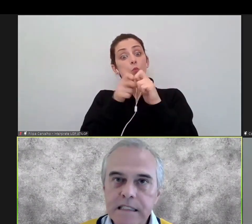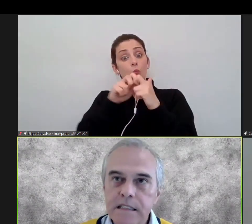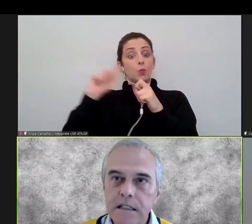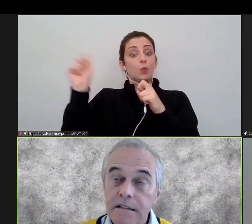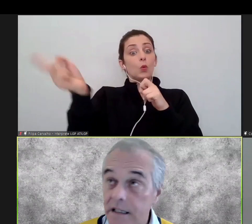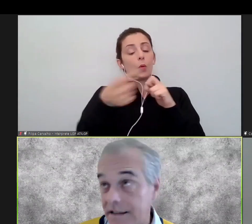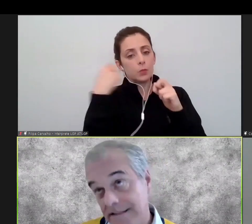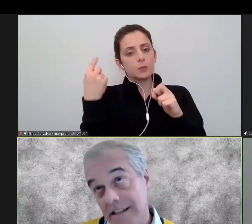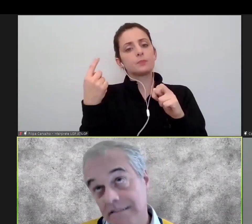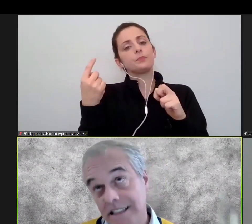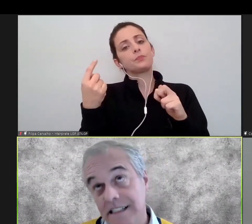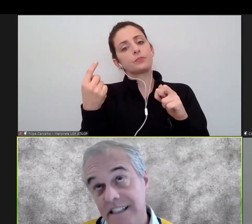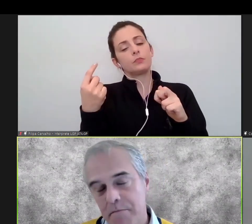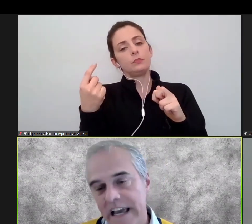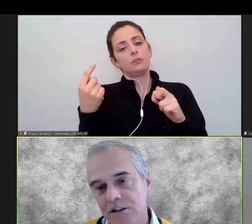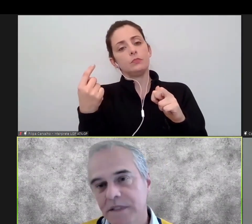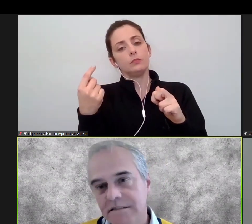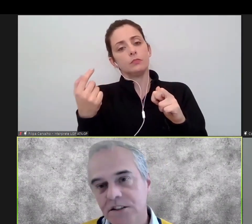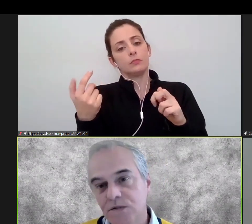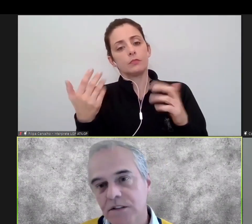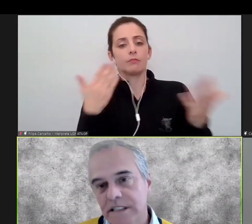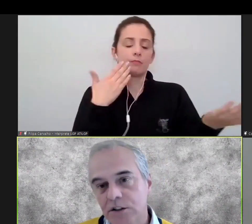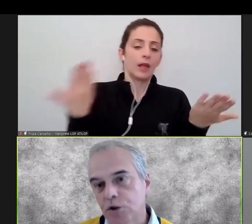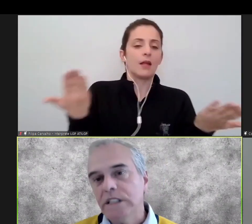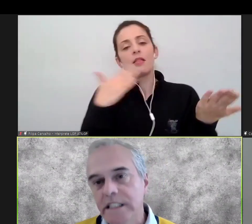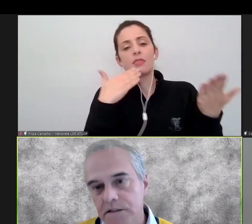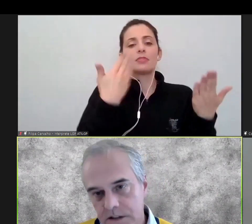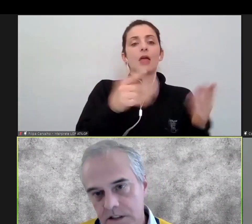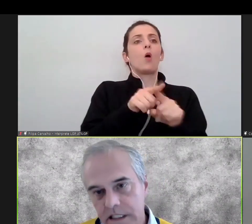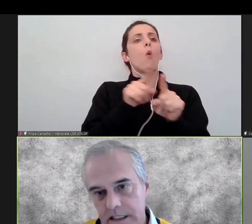assim, claro que elas trazem demérito, mas elas não são assim